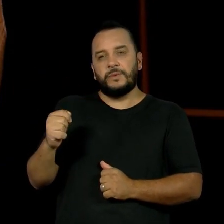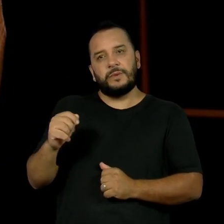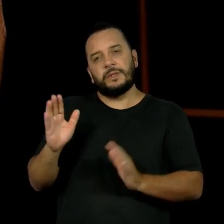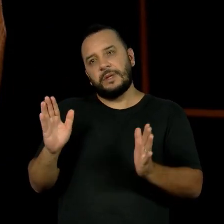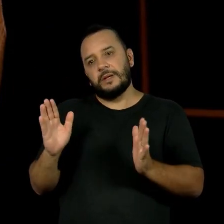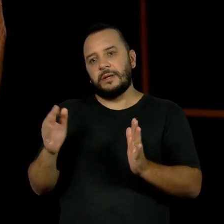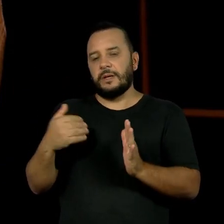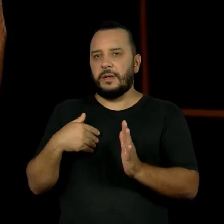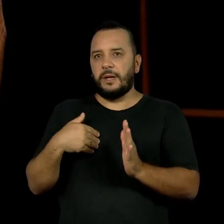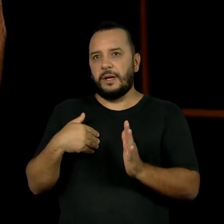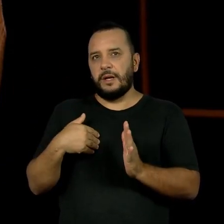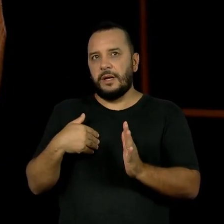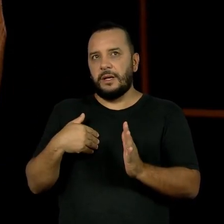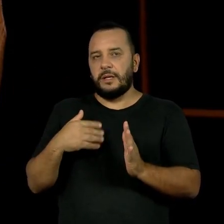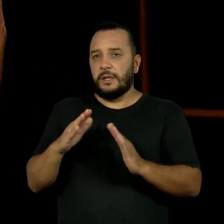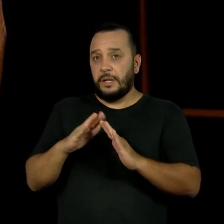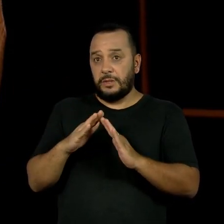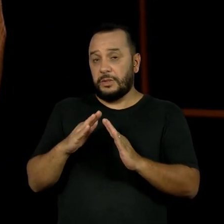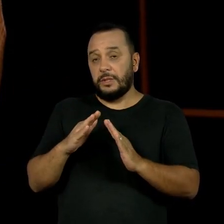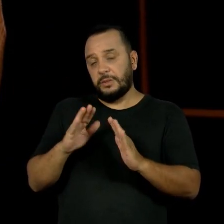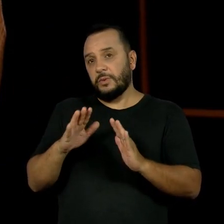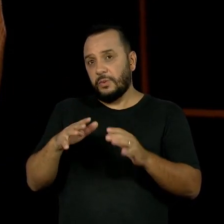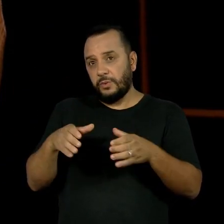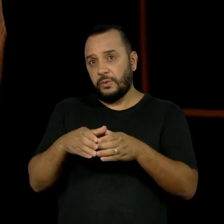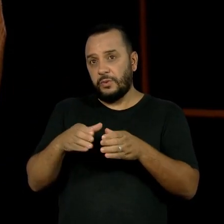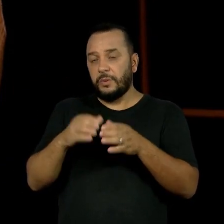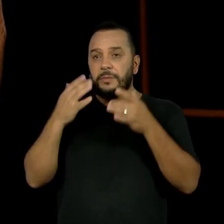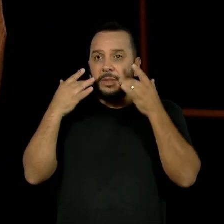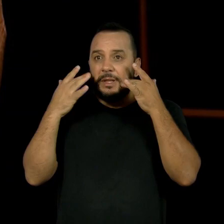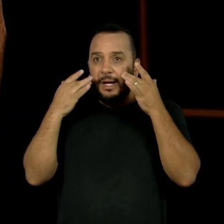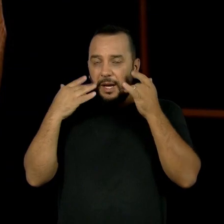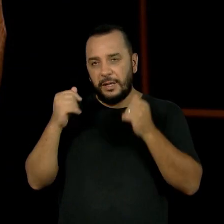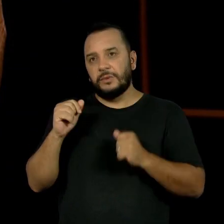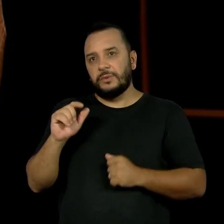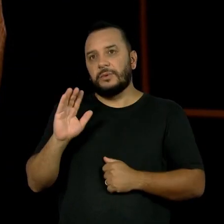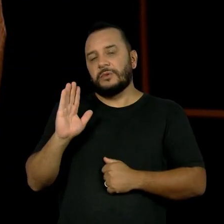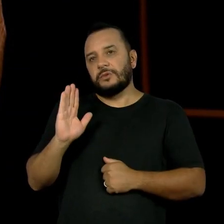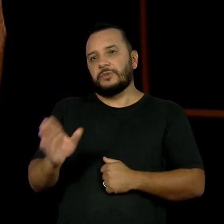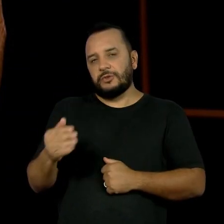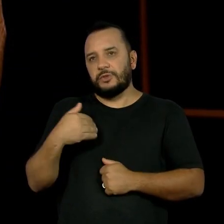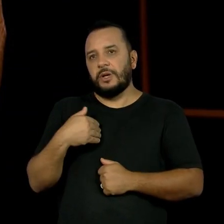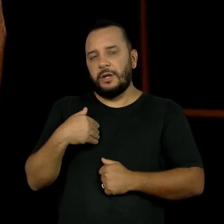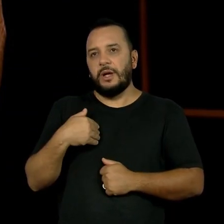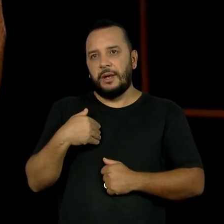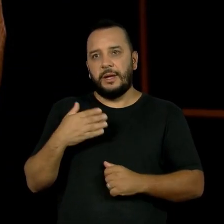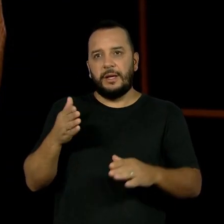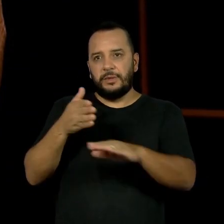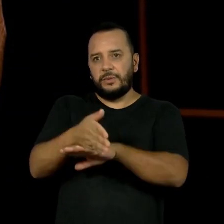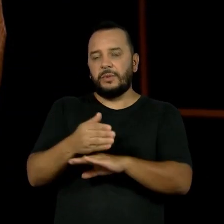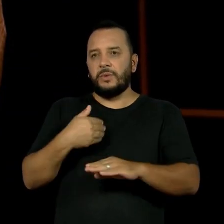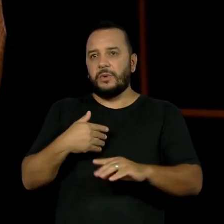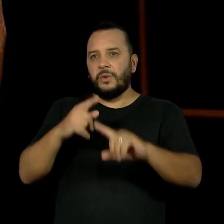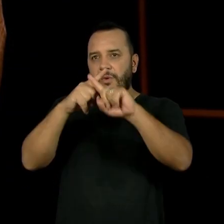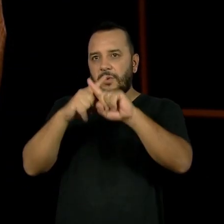foi entrar não a escola de teatro, o colegial, né? Resolveu que ia entrar na competição